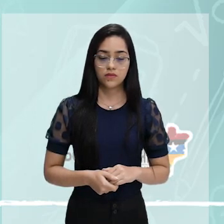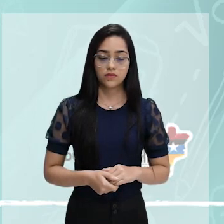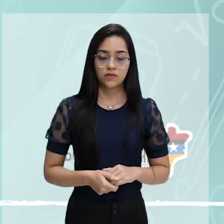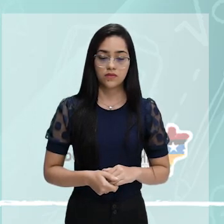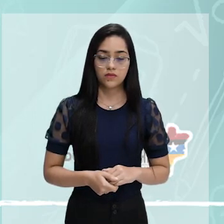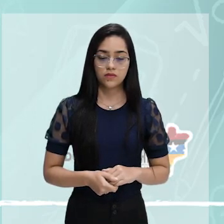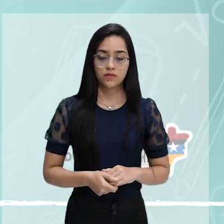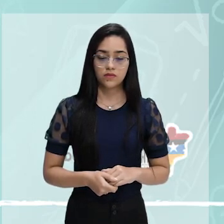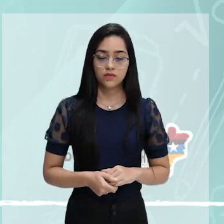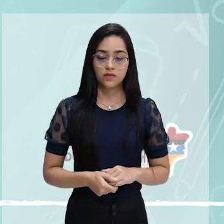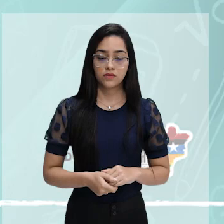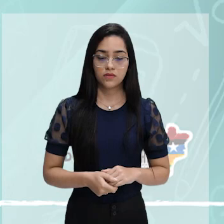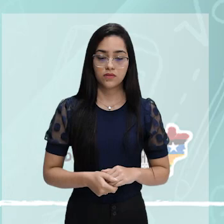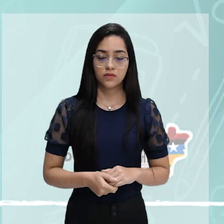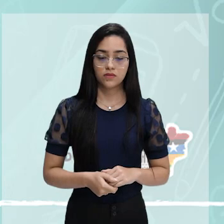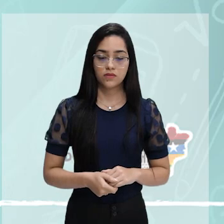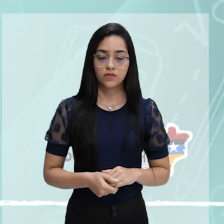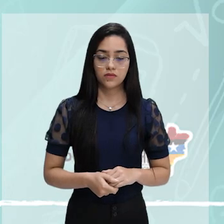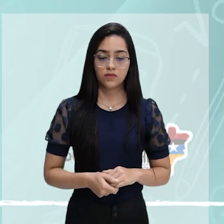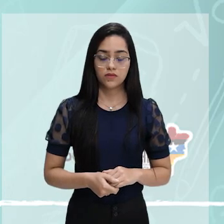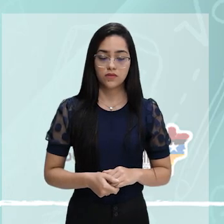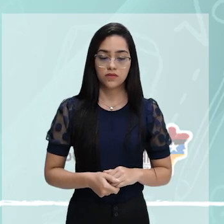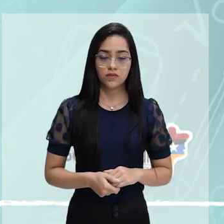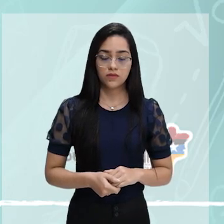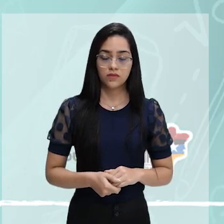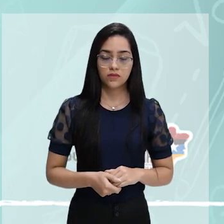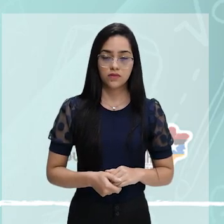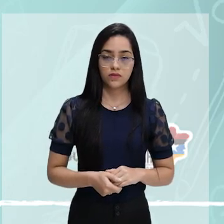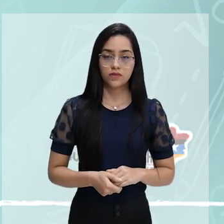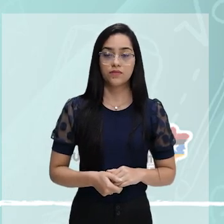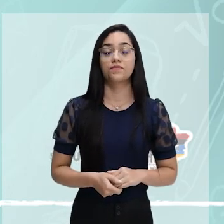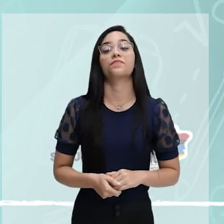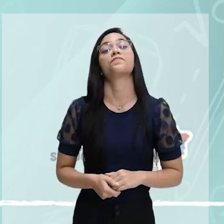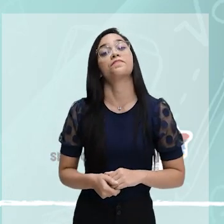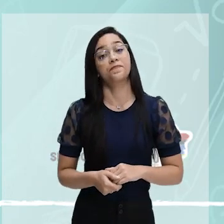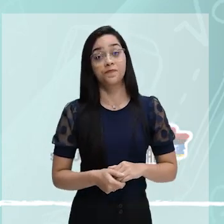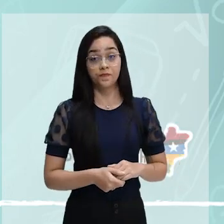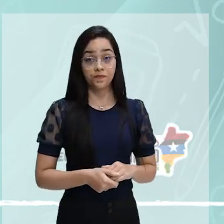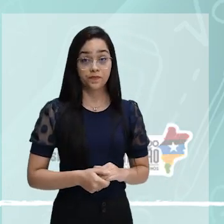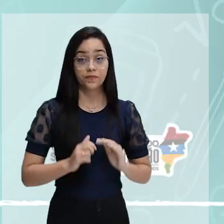para outro indivíduo, para os fins secretos da criação.